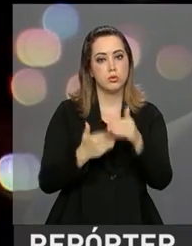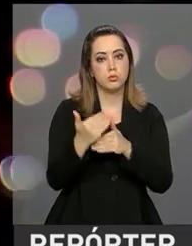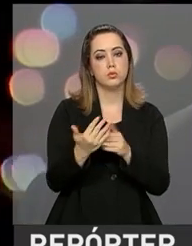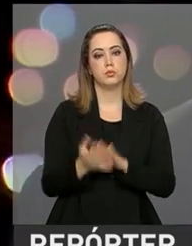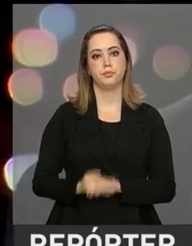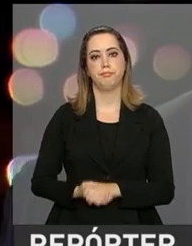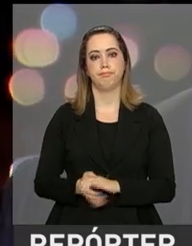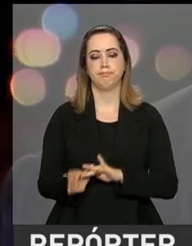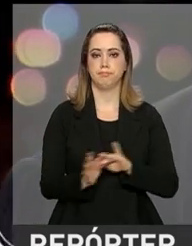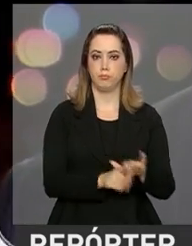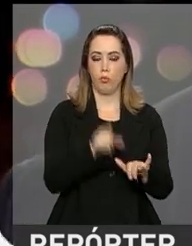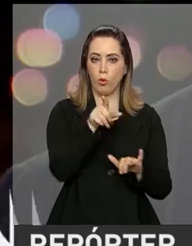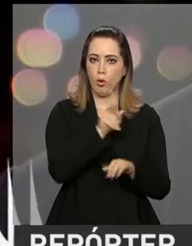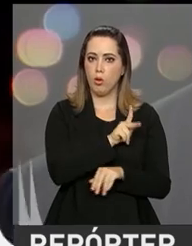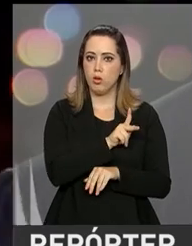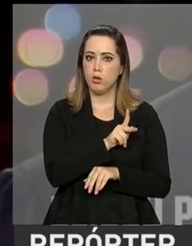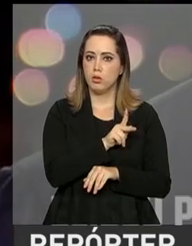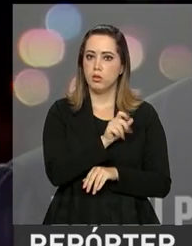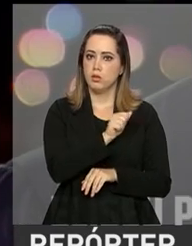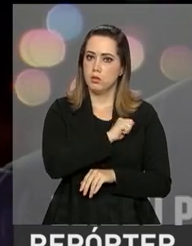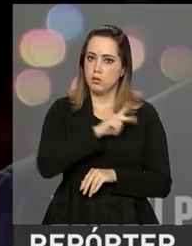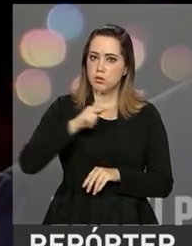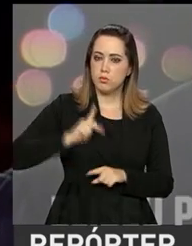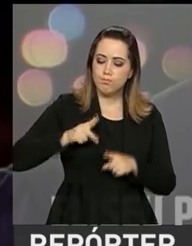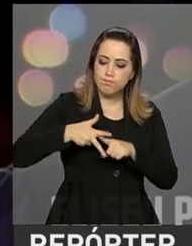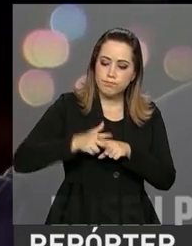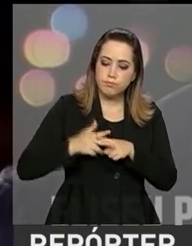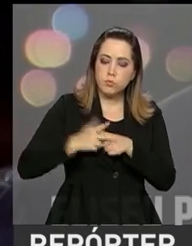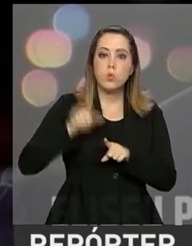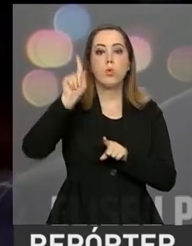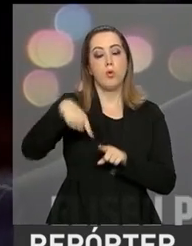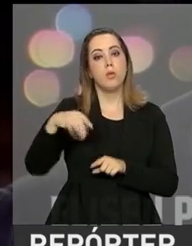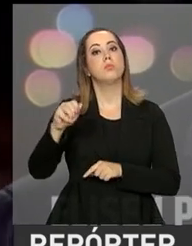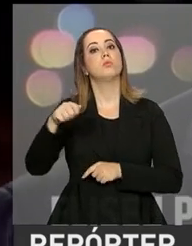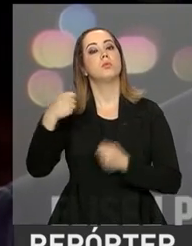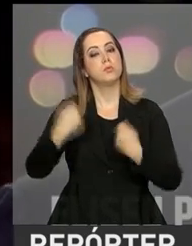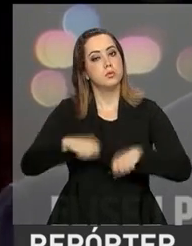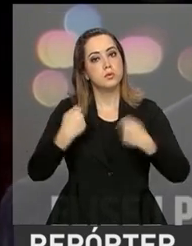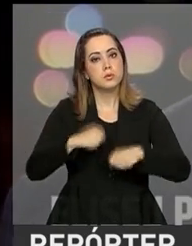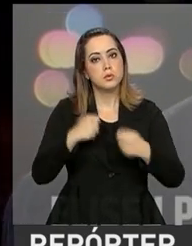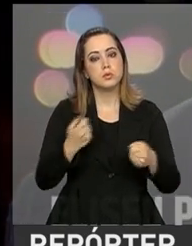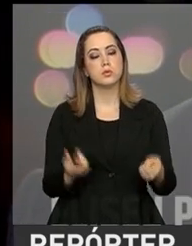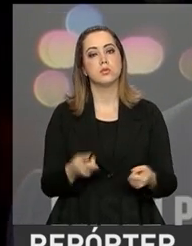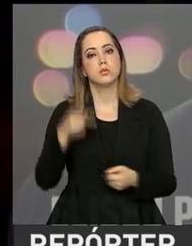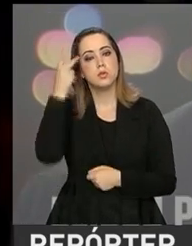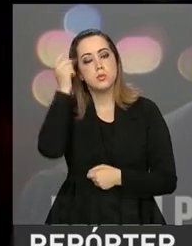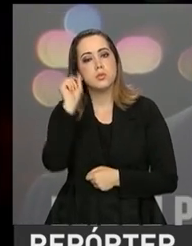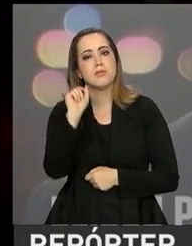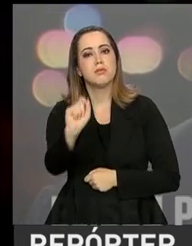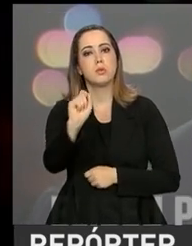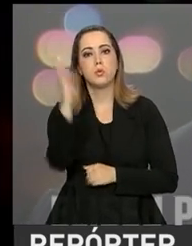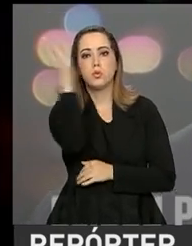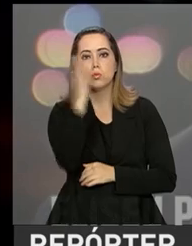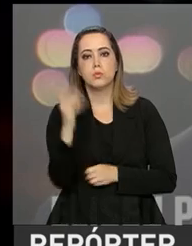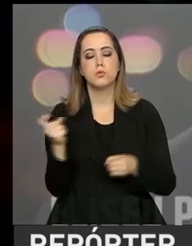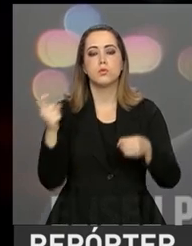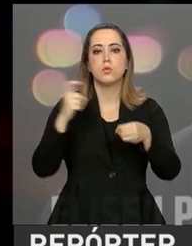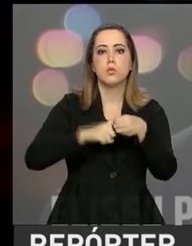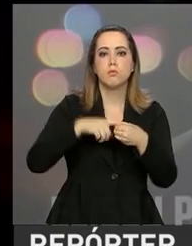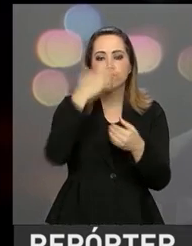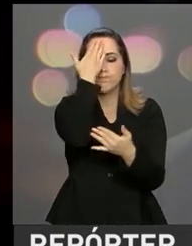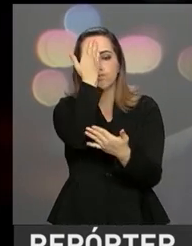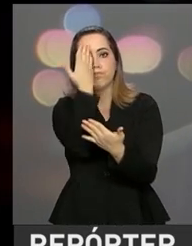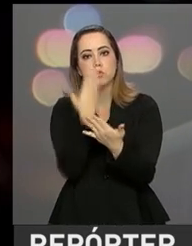reforma da Previdência é indispensável para que o Brasil volte a ter confiança seja no mercado interno